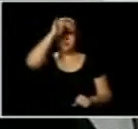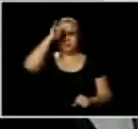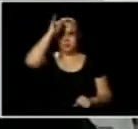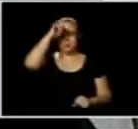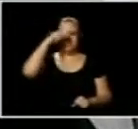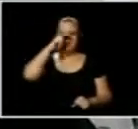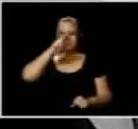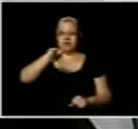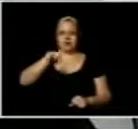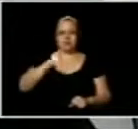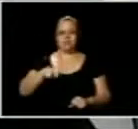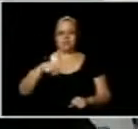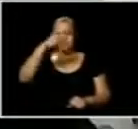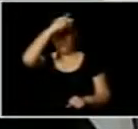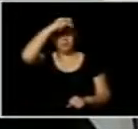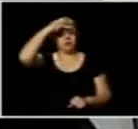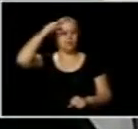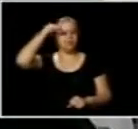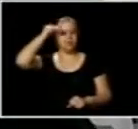uma pessoa